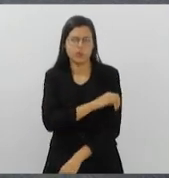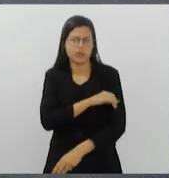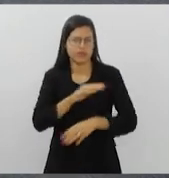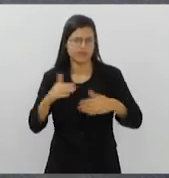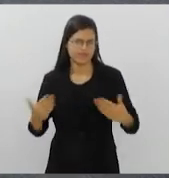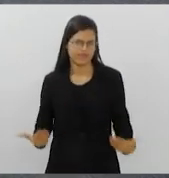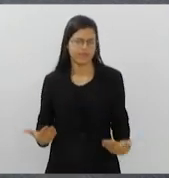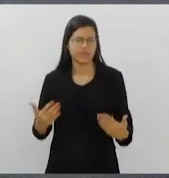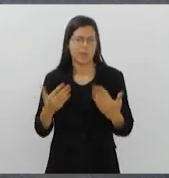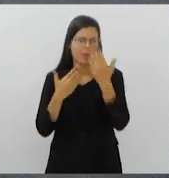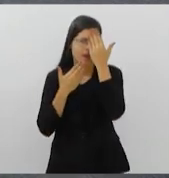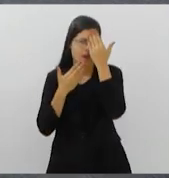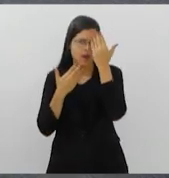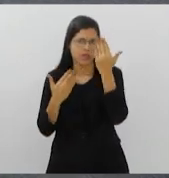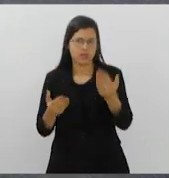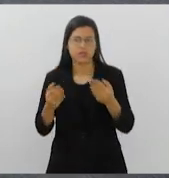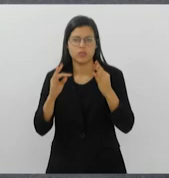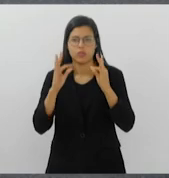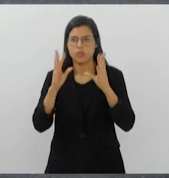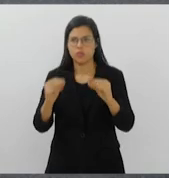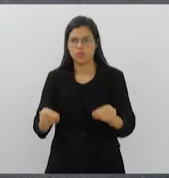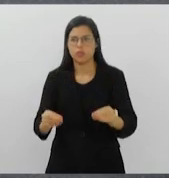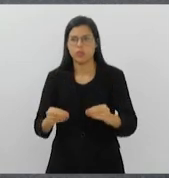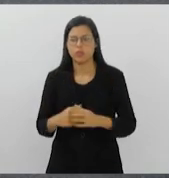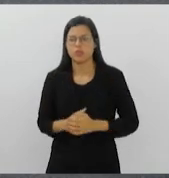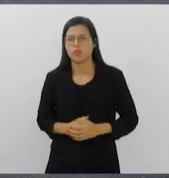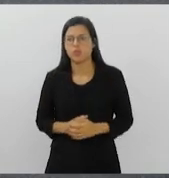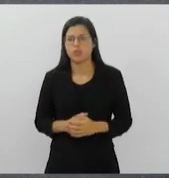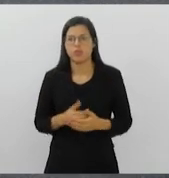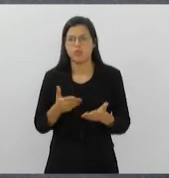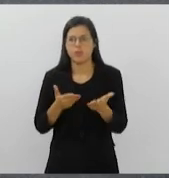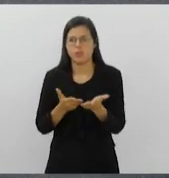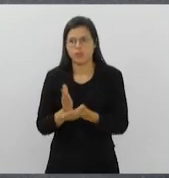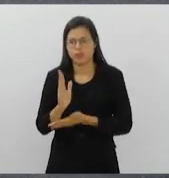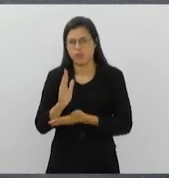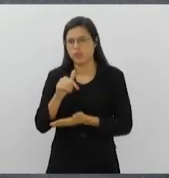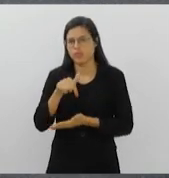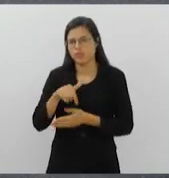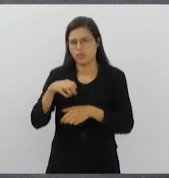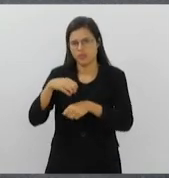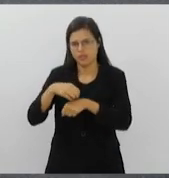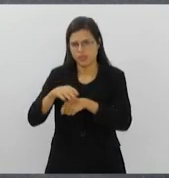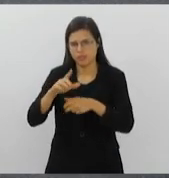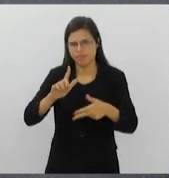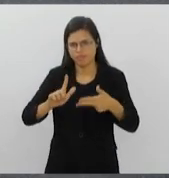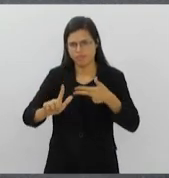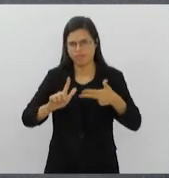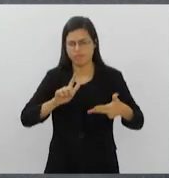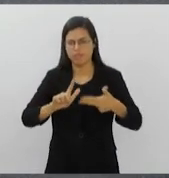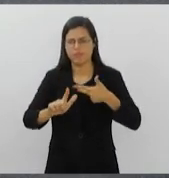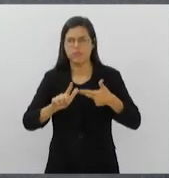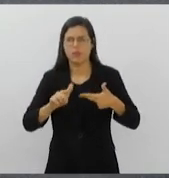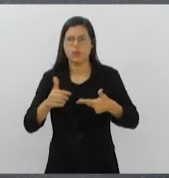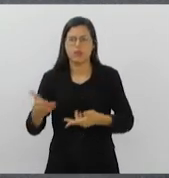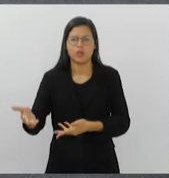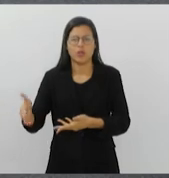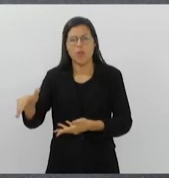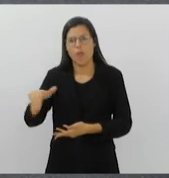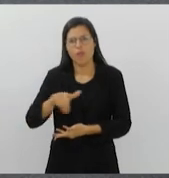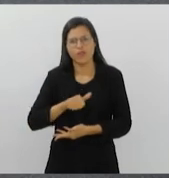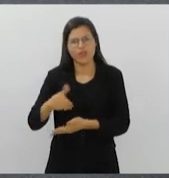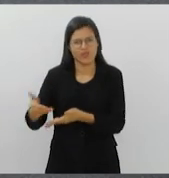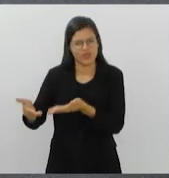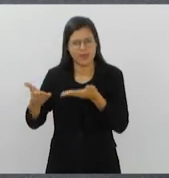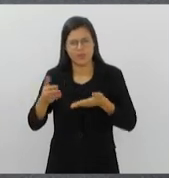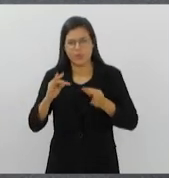Espero, agradeço a todos e todas pela aprovação dessa indicação legislativa e convoco a todos para que